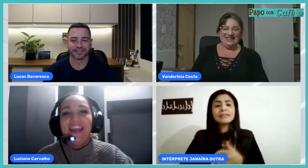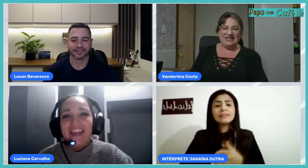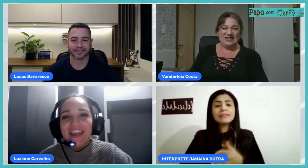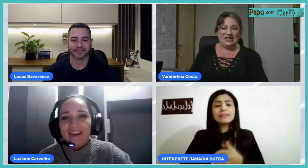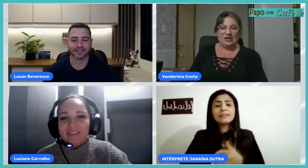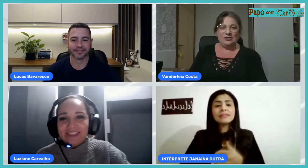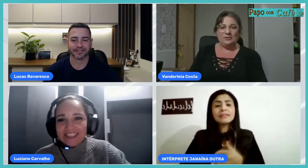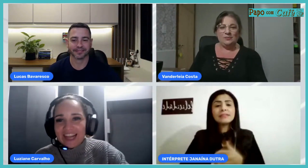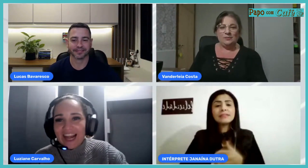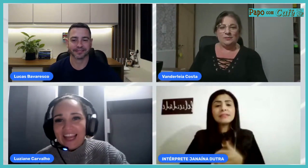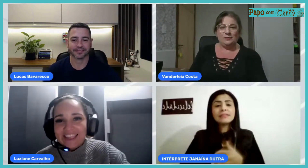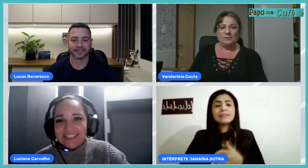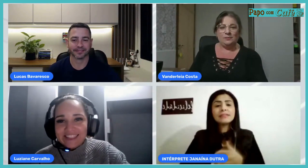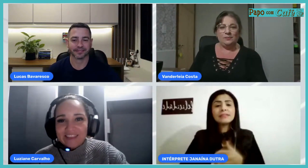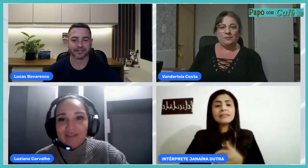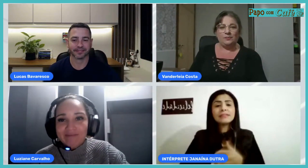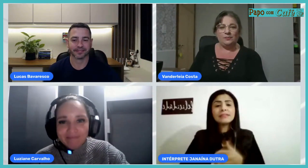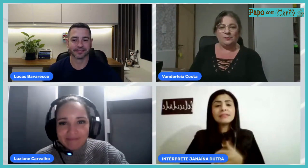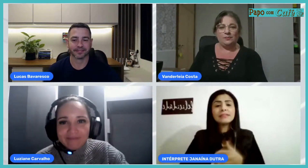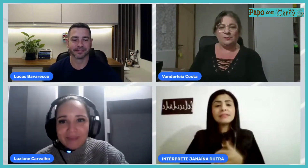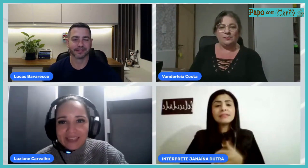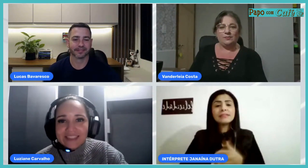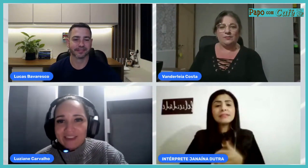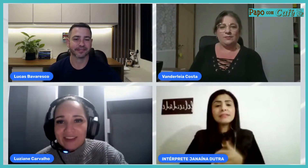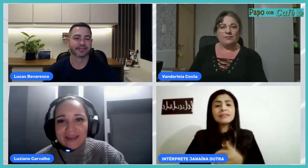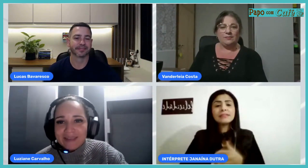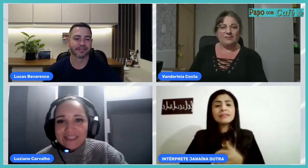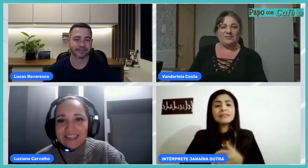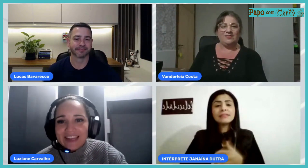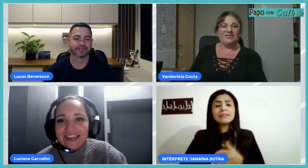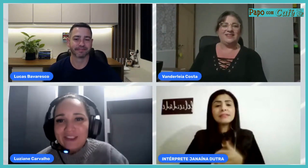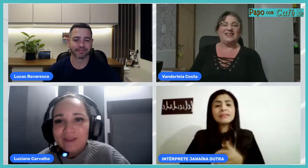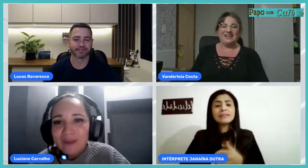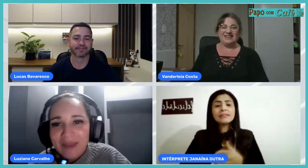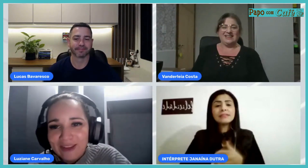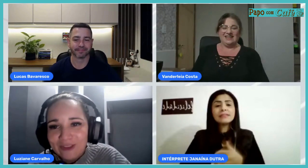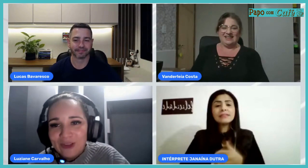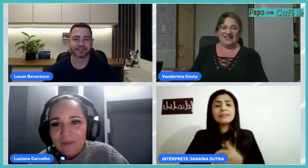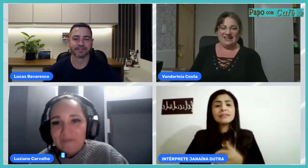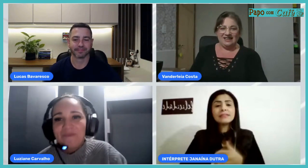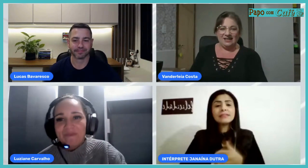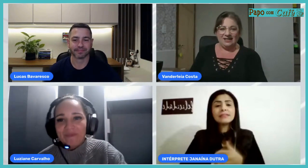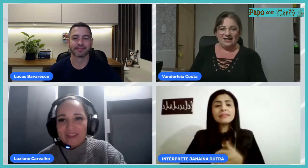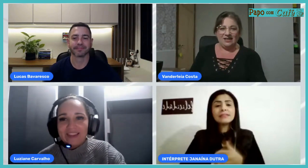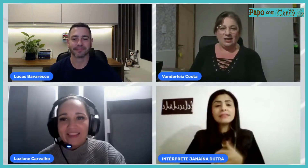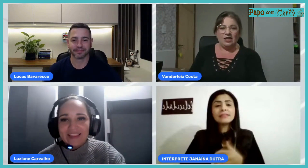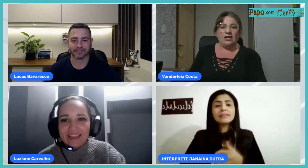Luziane e Vanderleia estão balançando a cabeça negativamente.